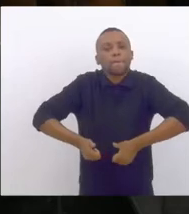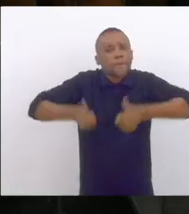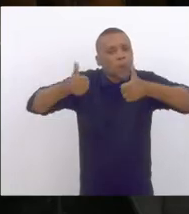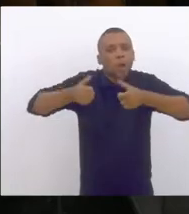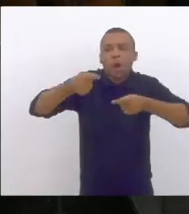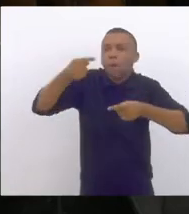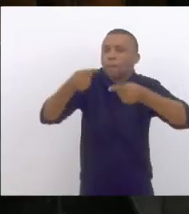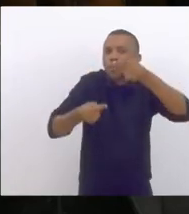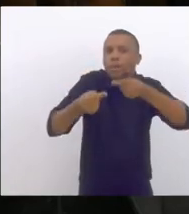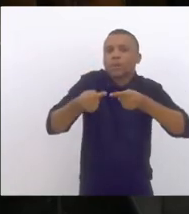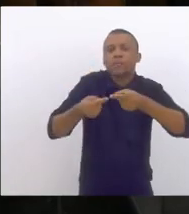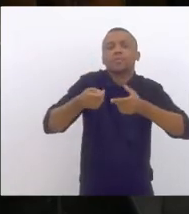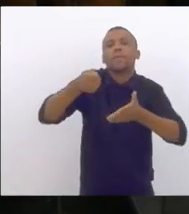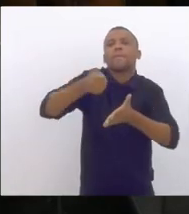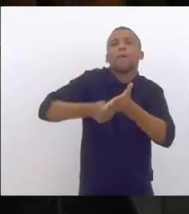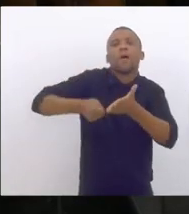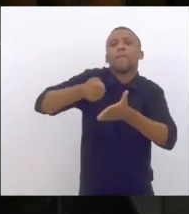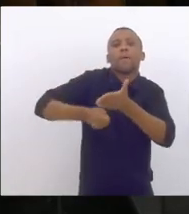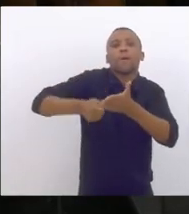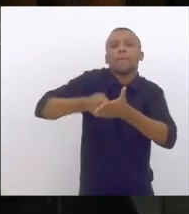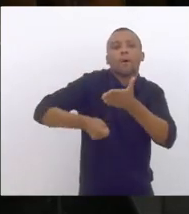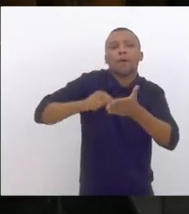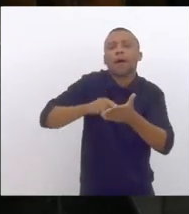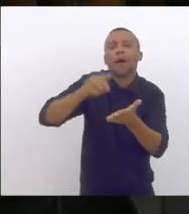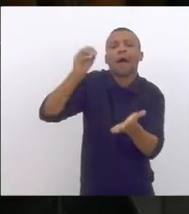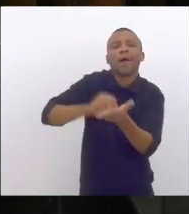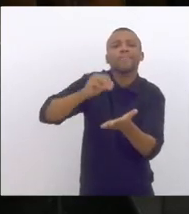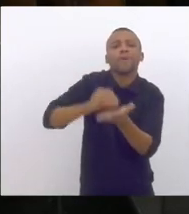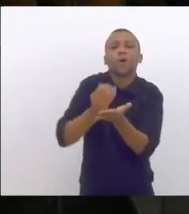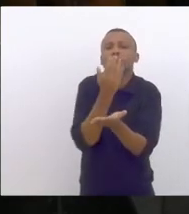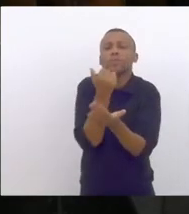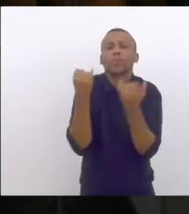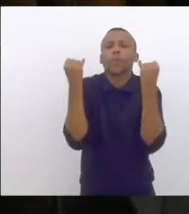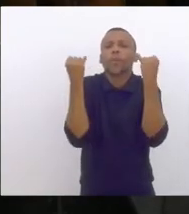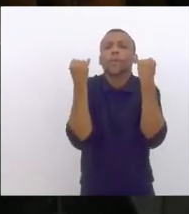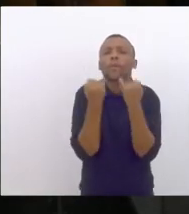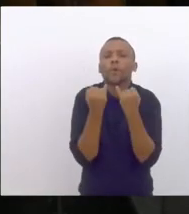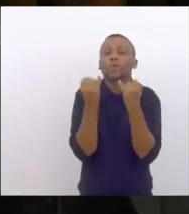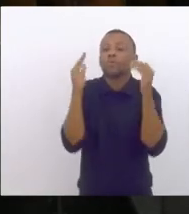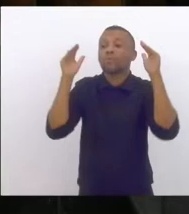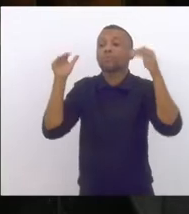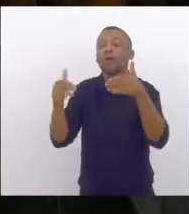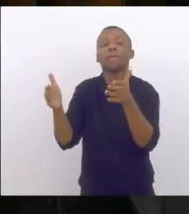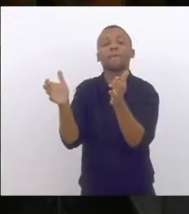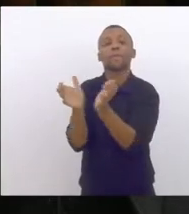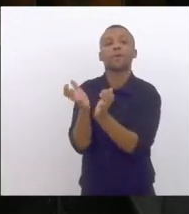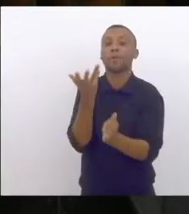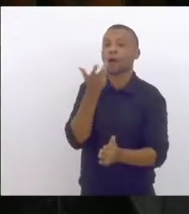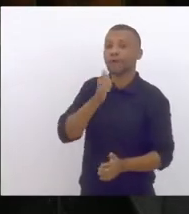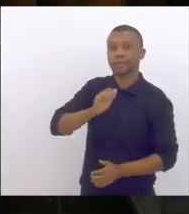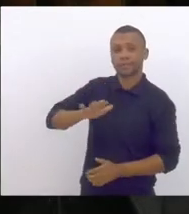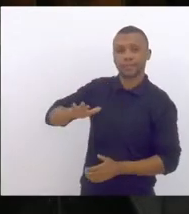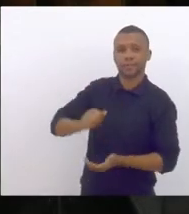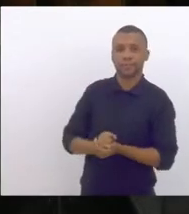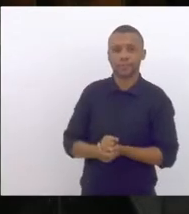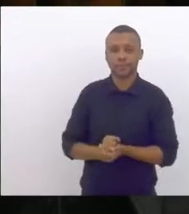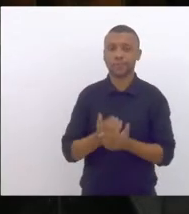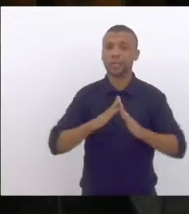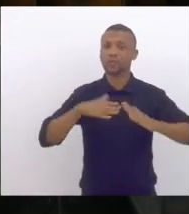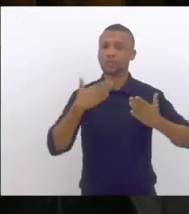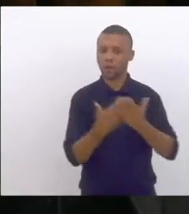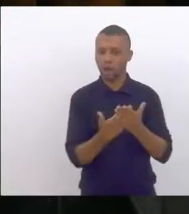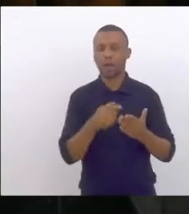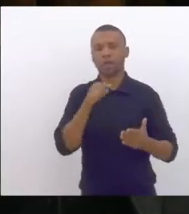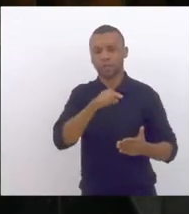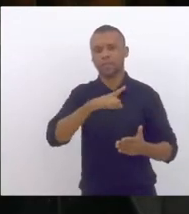de combate a subnutrição infantil a escola oferece comida de qualidade com